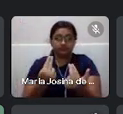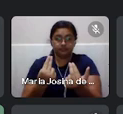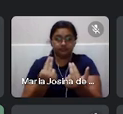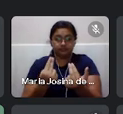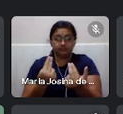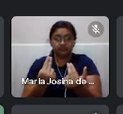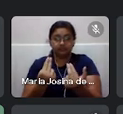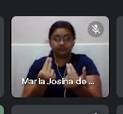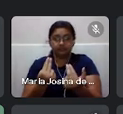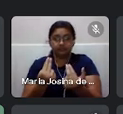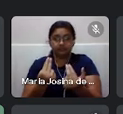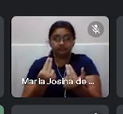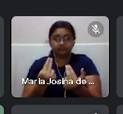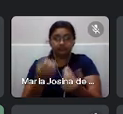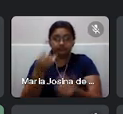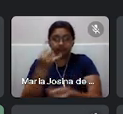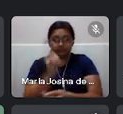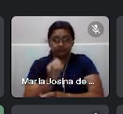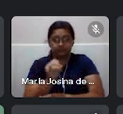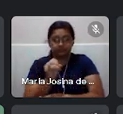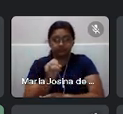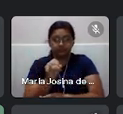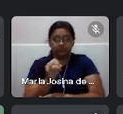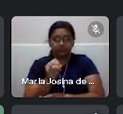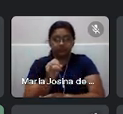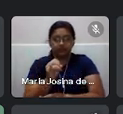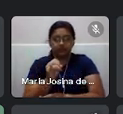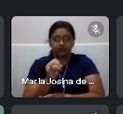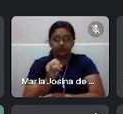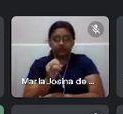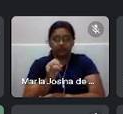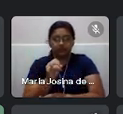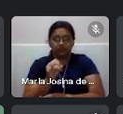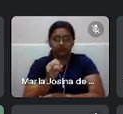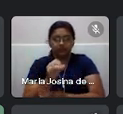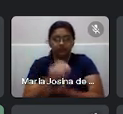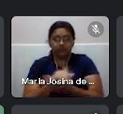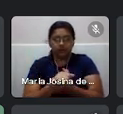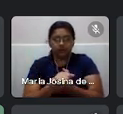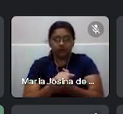se a gente considerar que